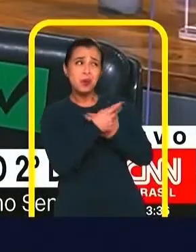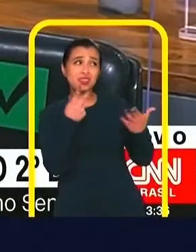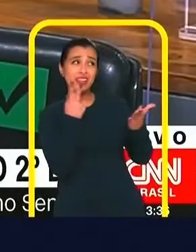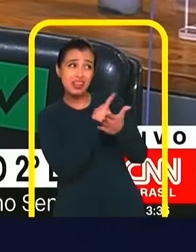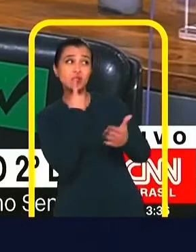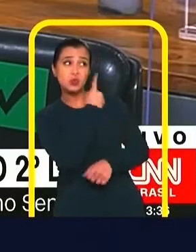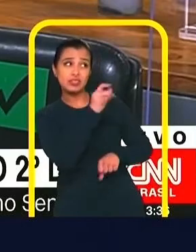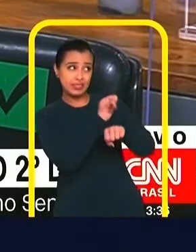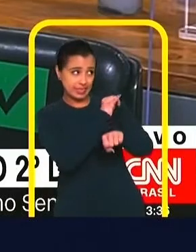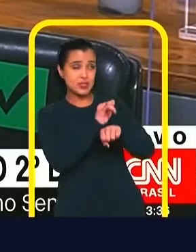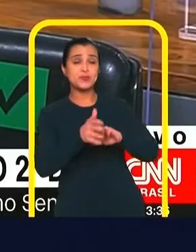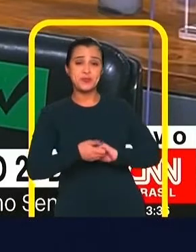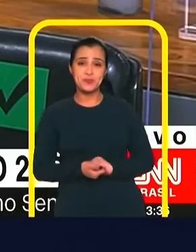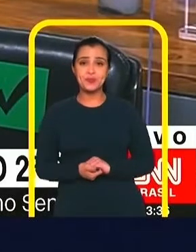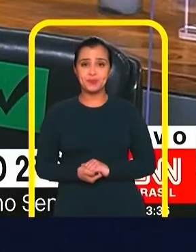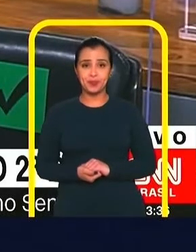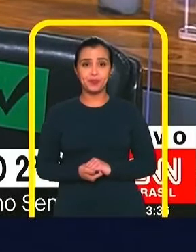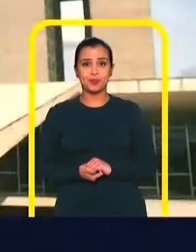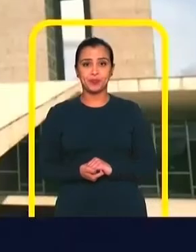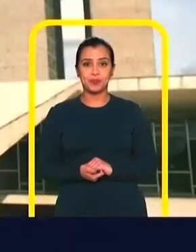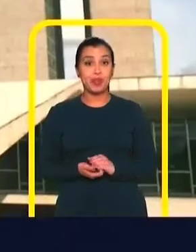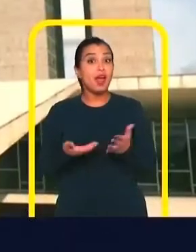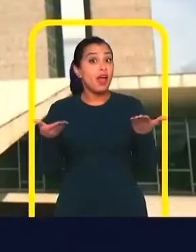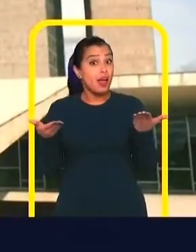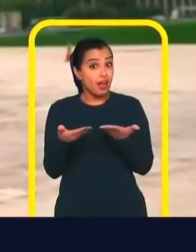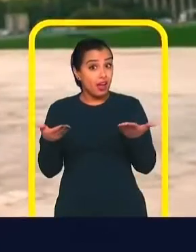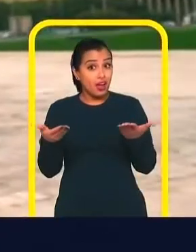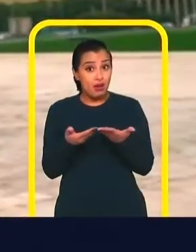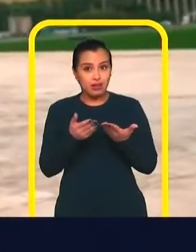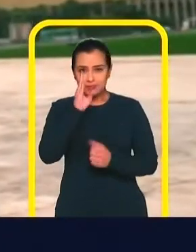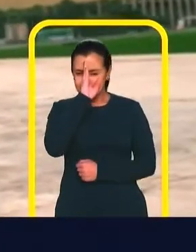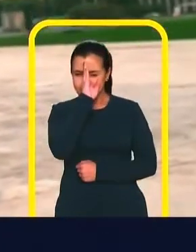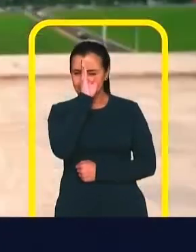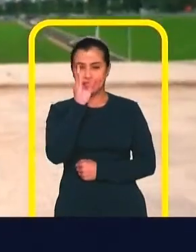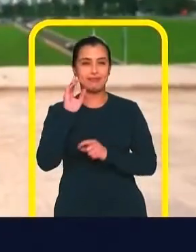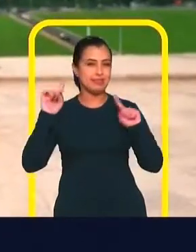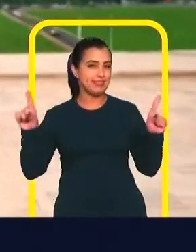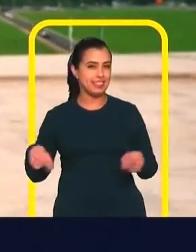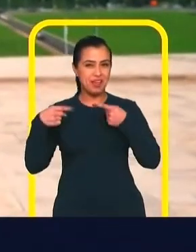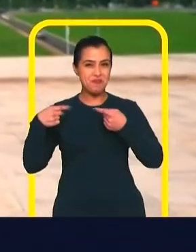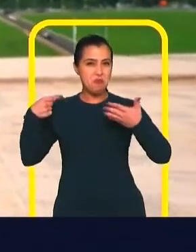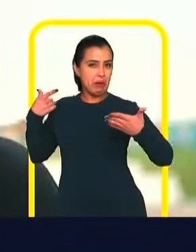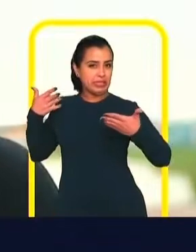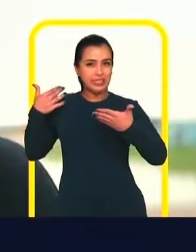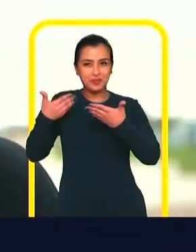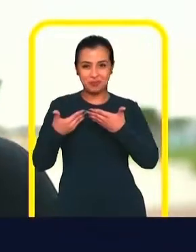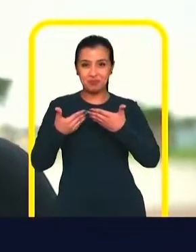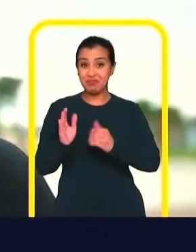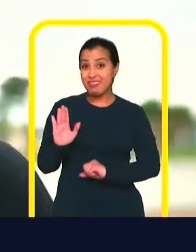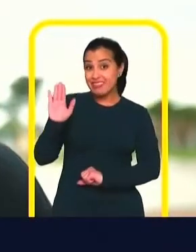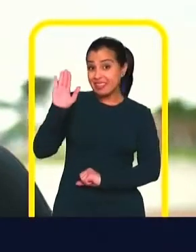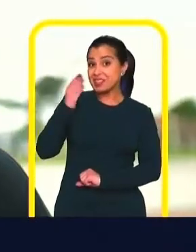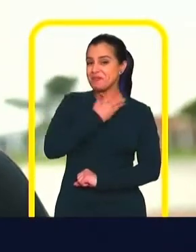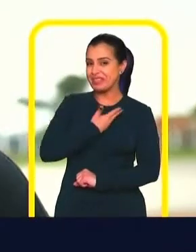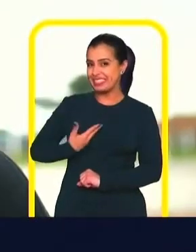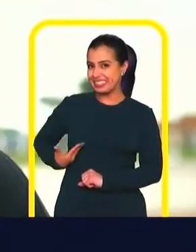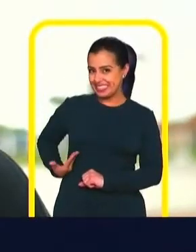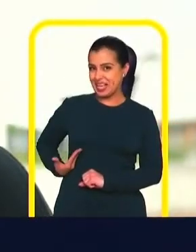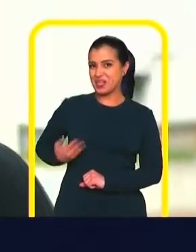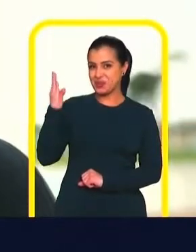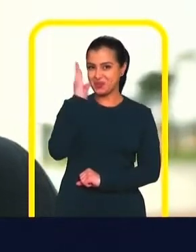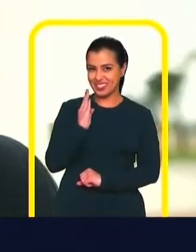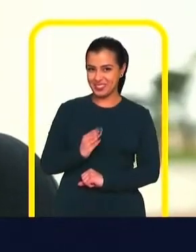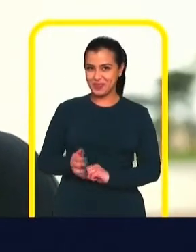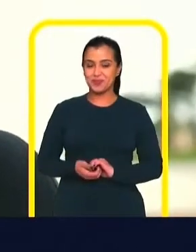deu errado na sua estratégia, general. E agora, o maior desafio de toda a minha vida. Sou candidata à presidência